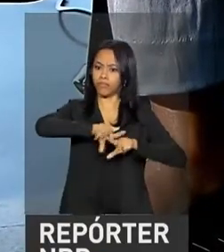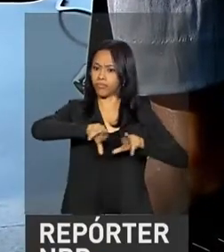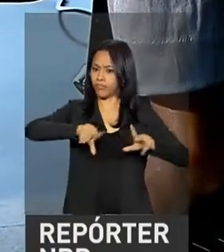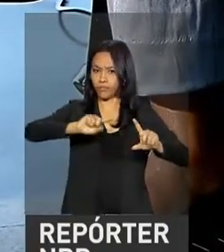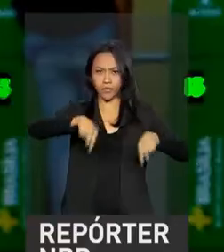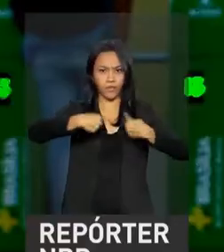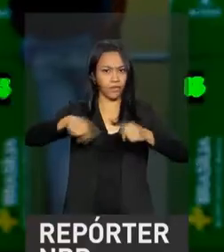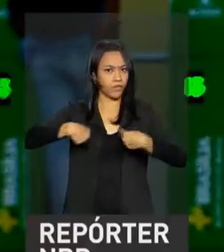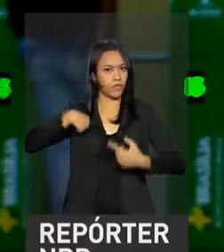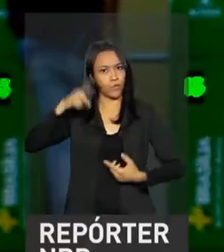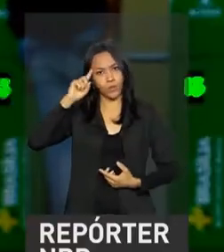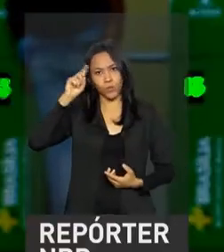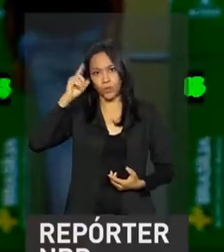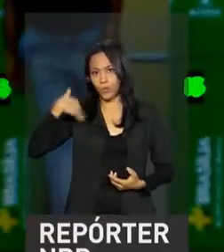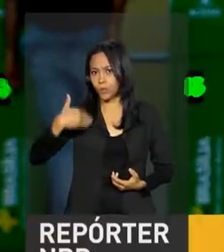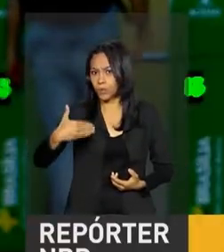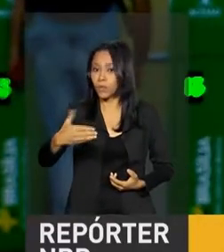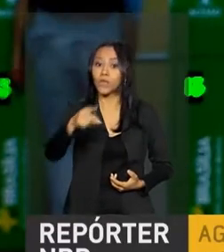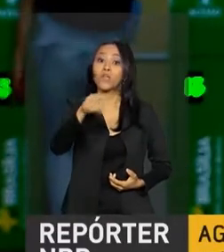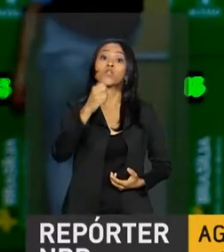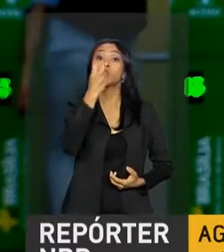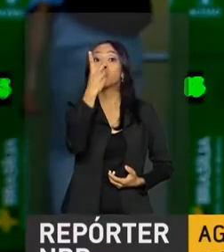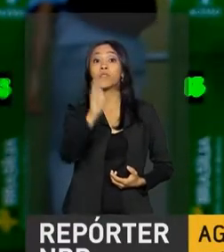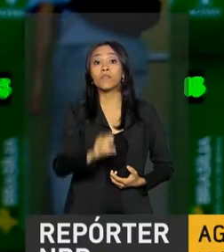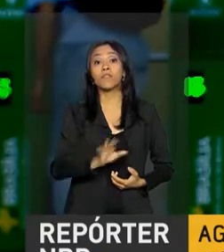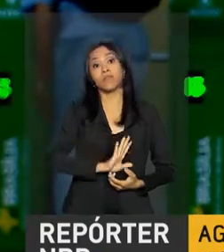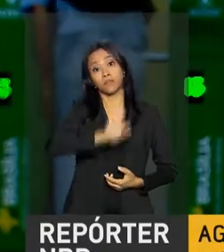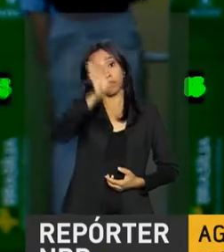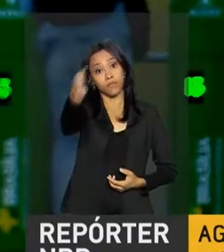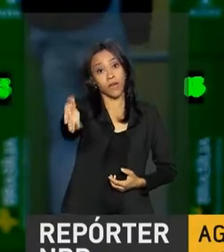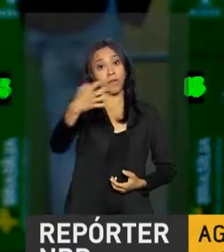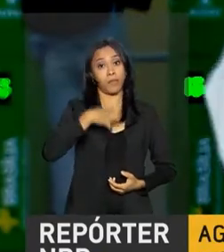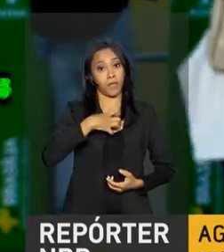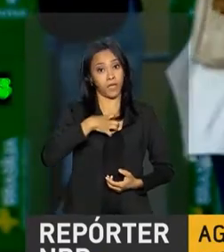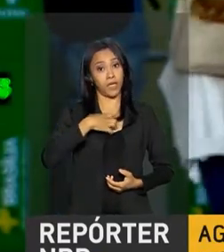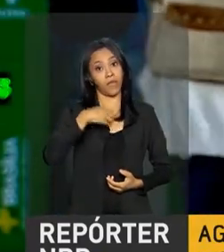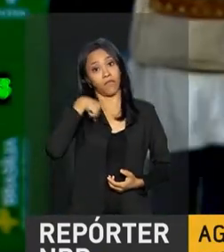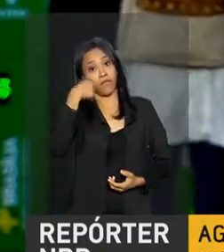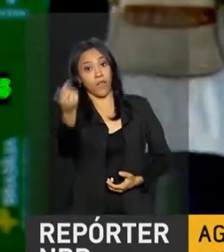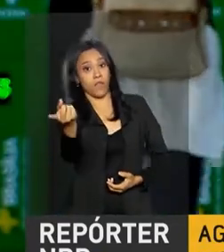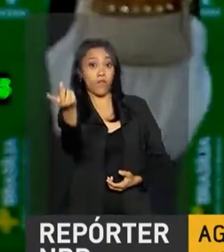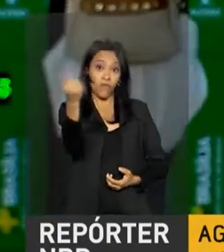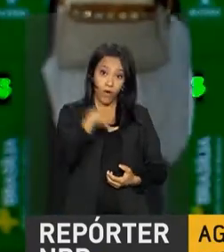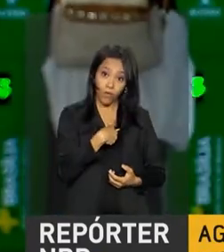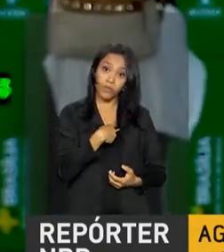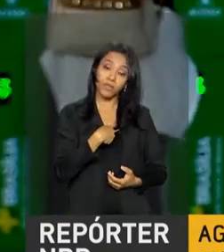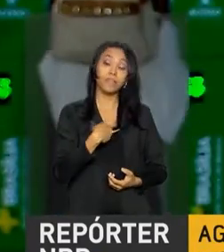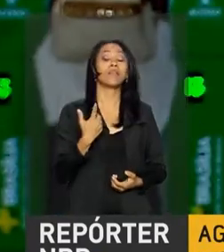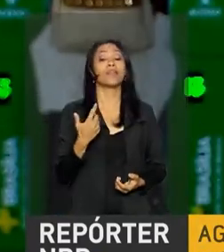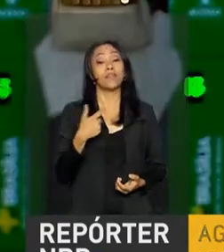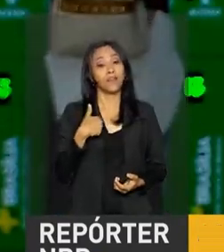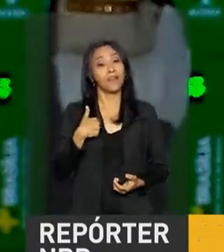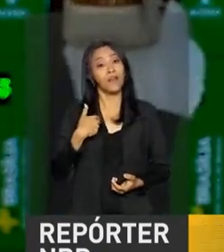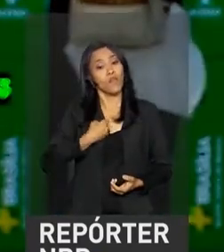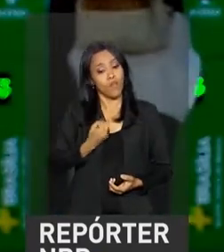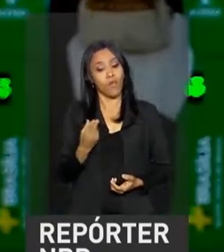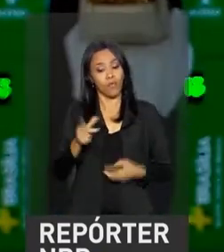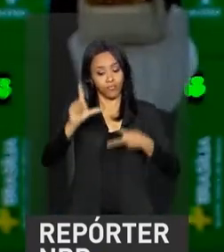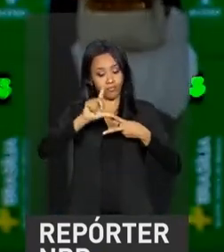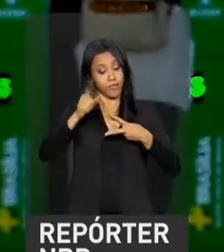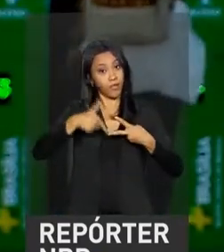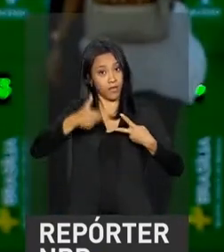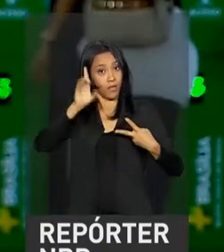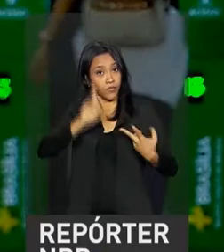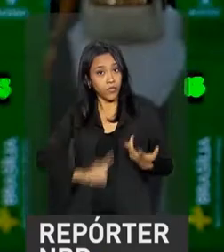os dias duas vezes por ano eu vou bahia vol a minha carteirinha do estadual e faço questão de colocar teria porque é um direito